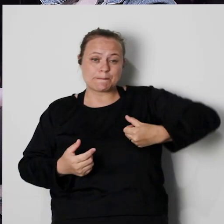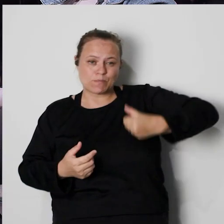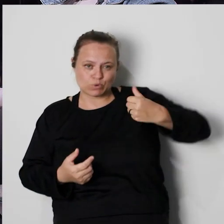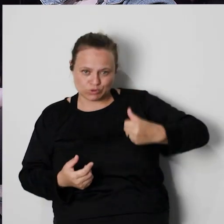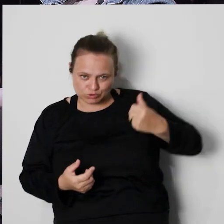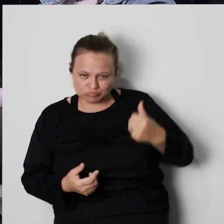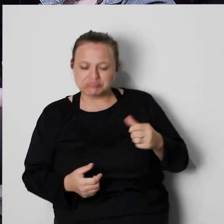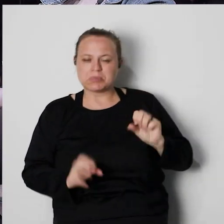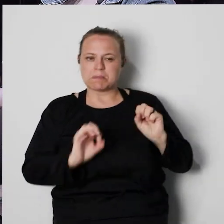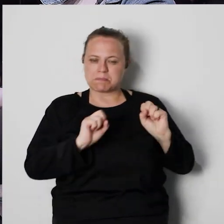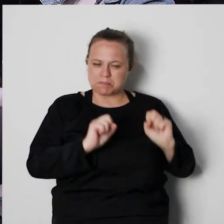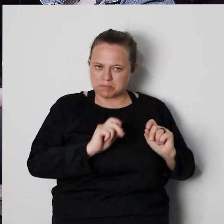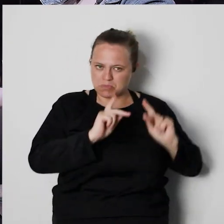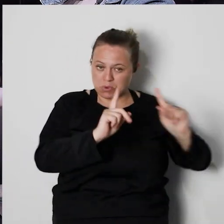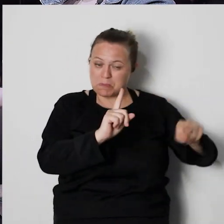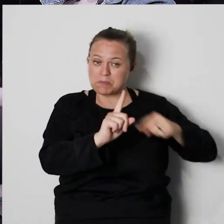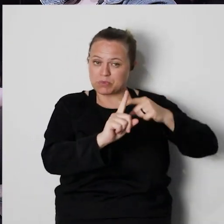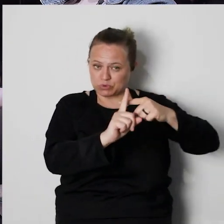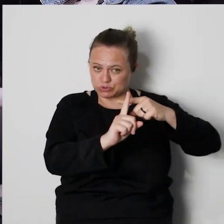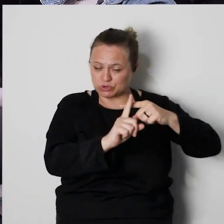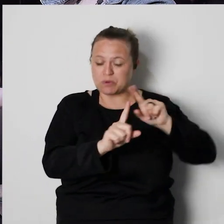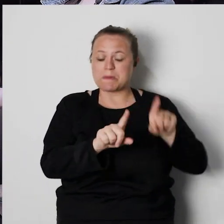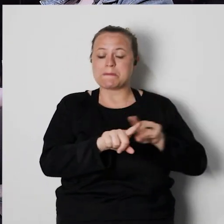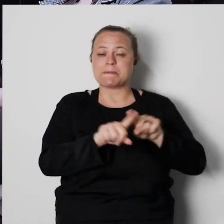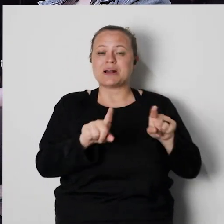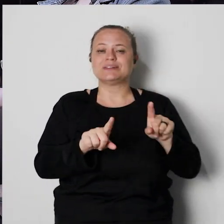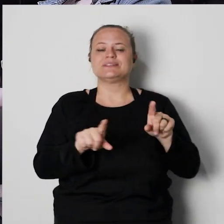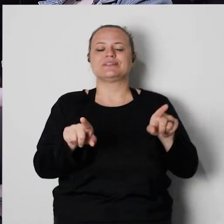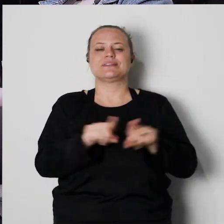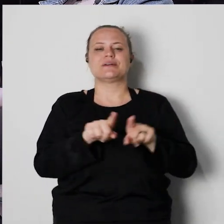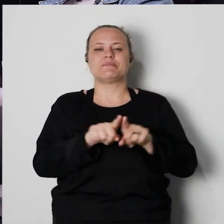sistema, além de inúmeras